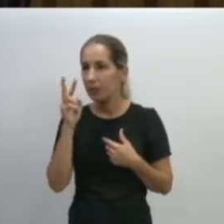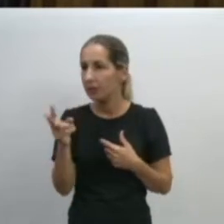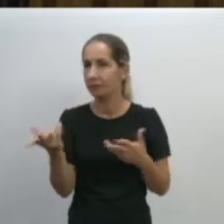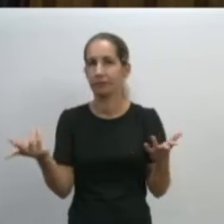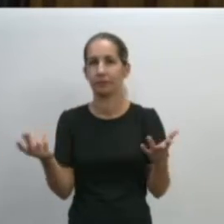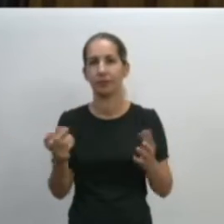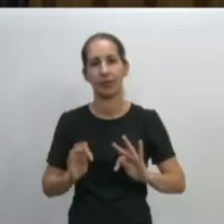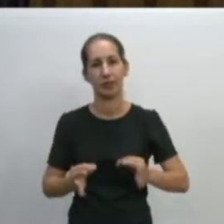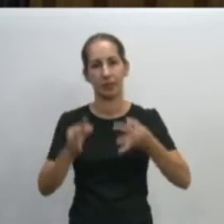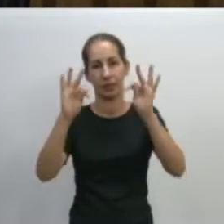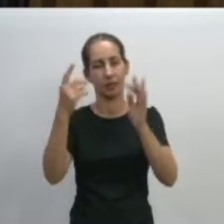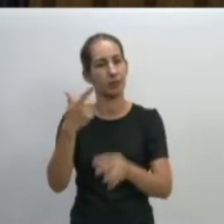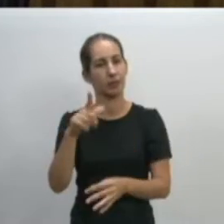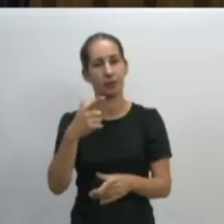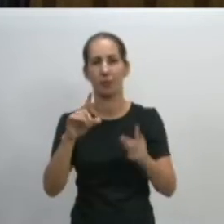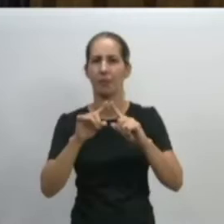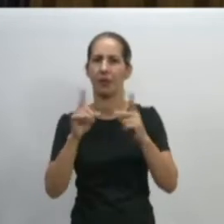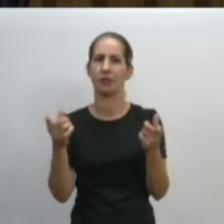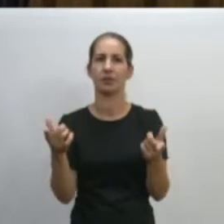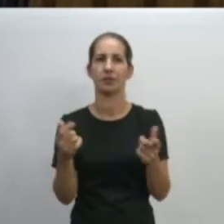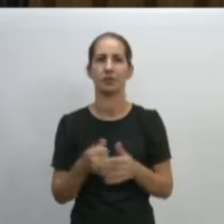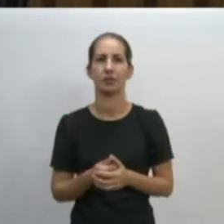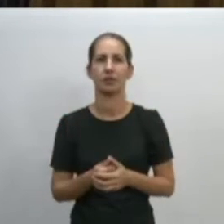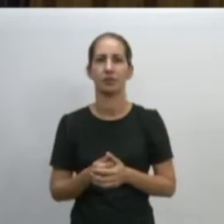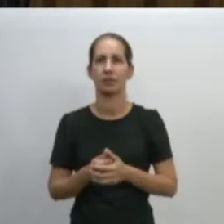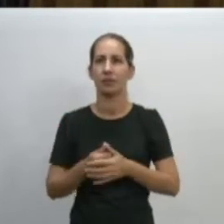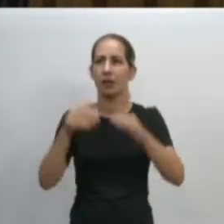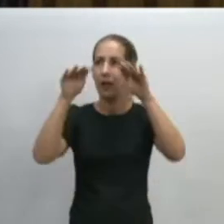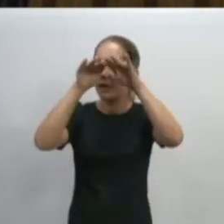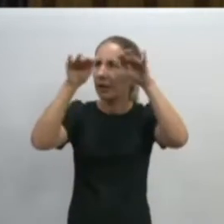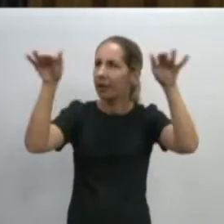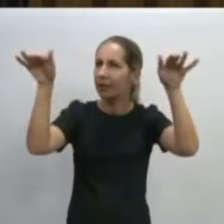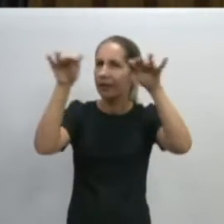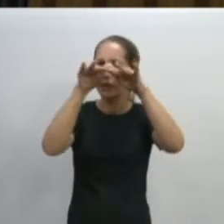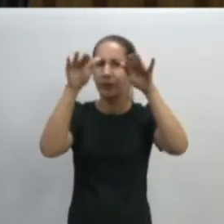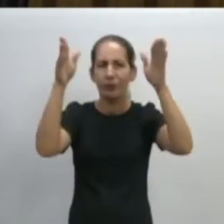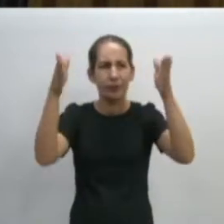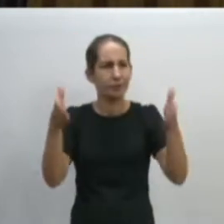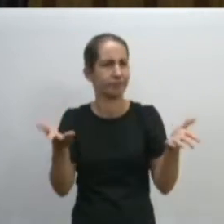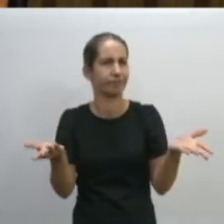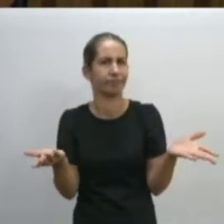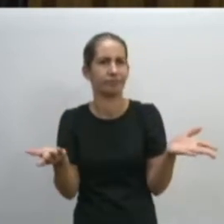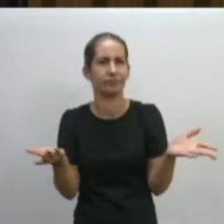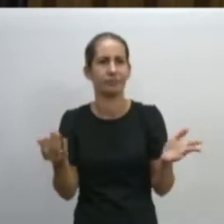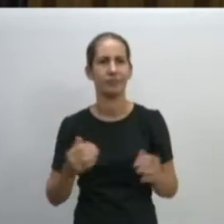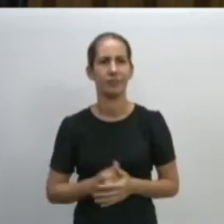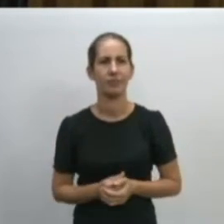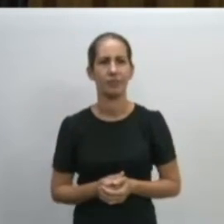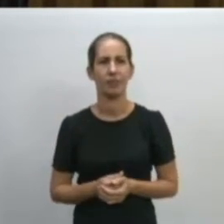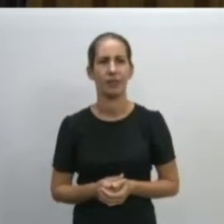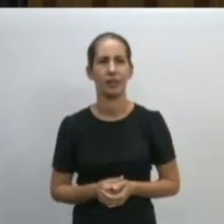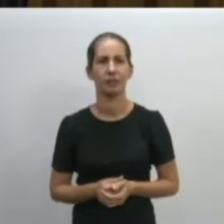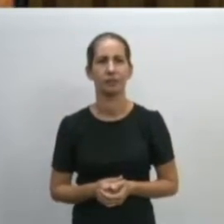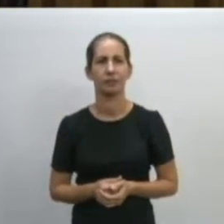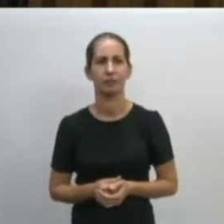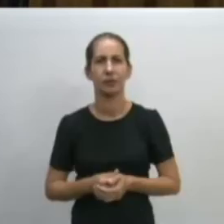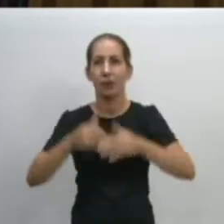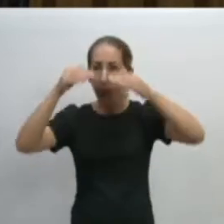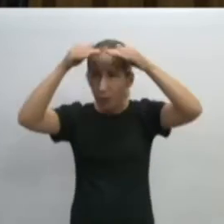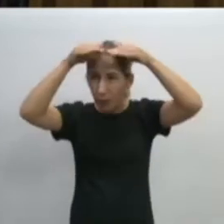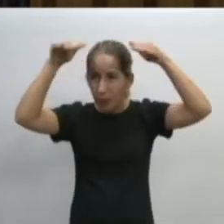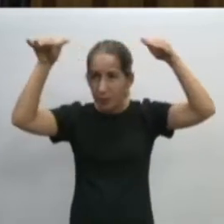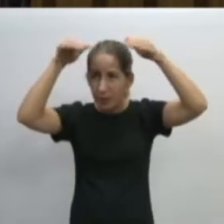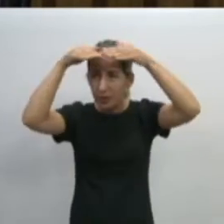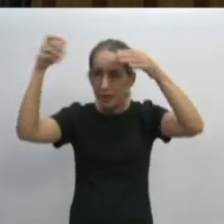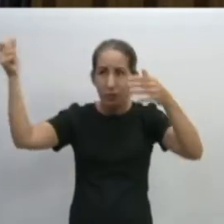sou técnica da área, mas de forma arquitetônica, é algo que não... Acho que sequer cobre ali